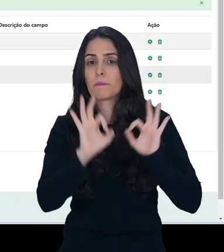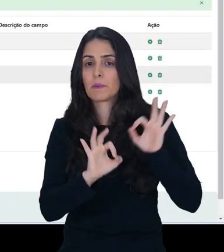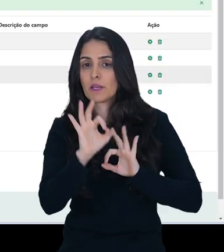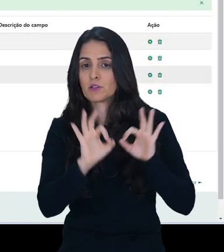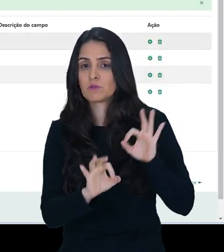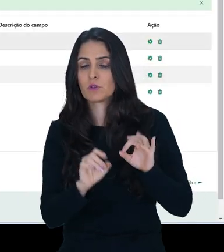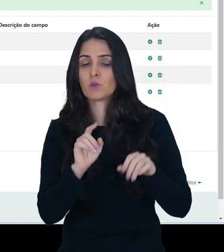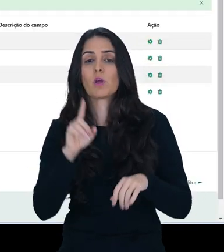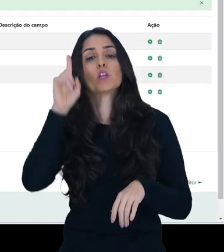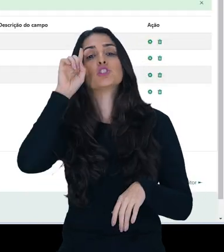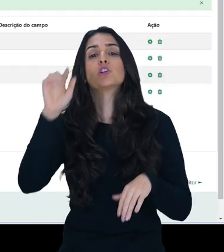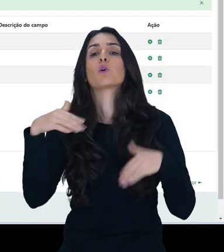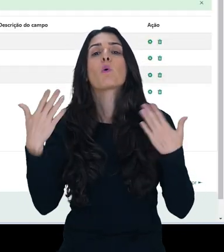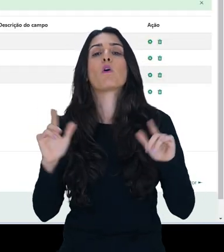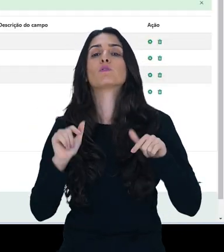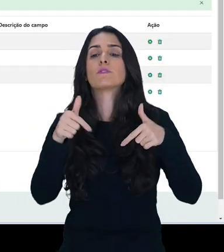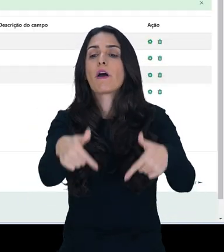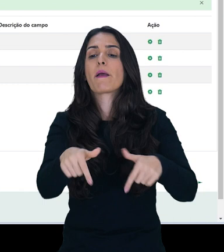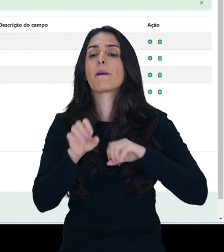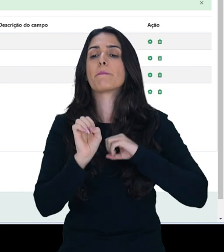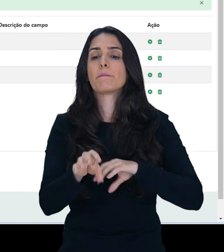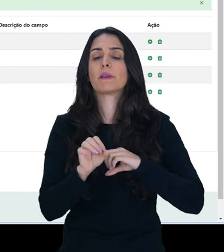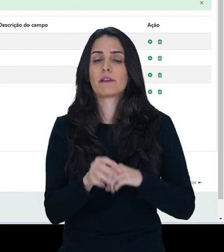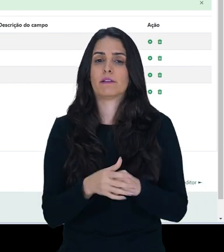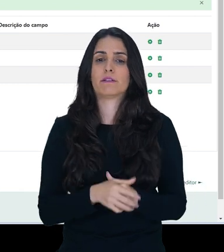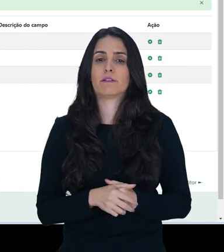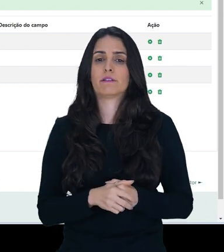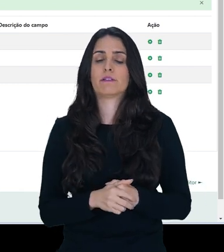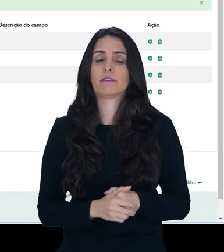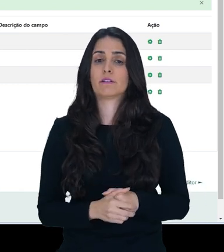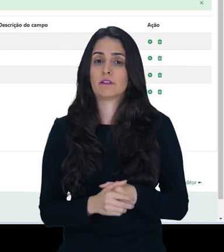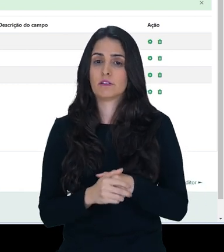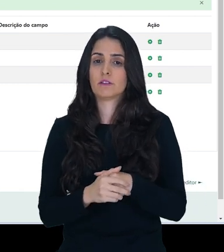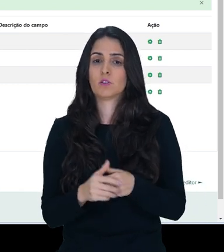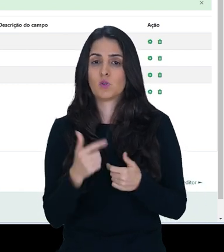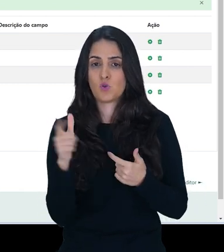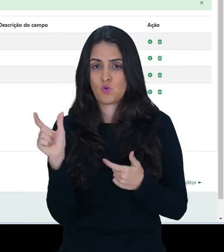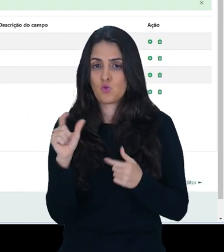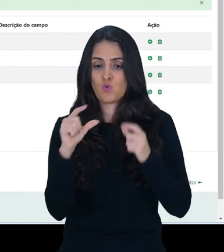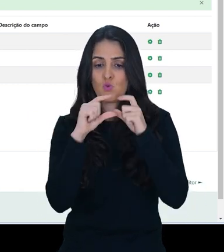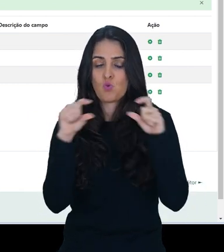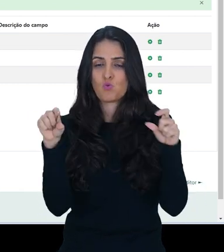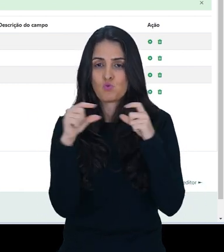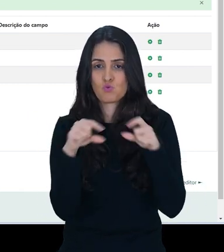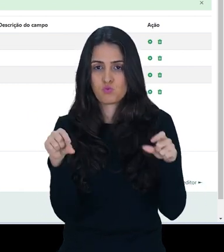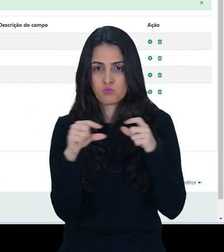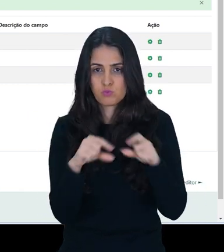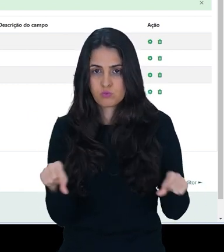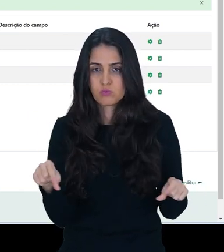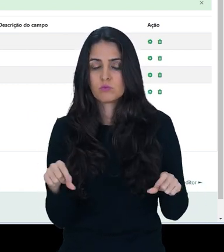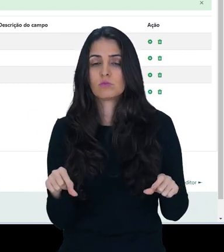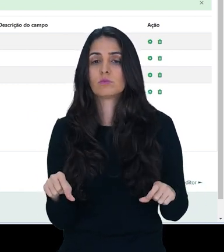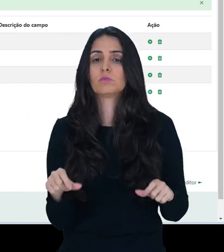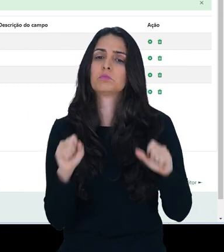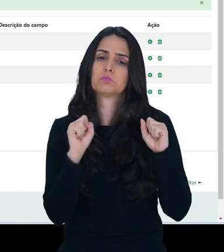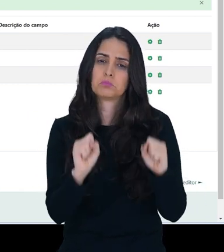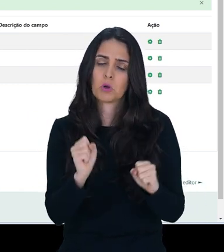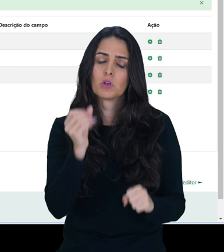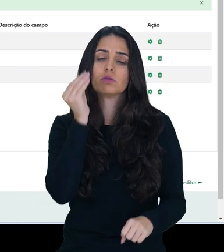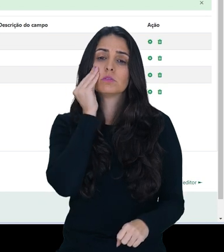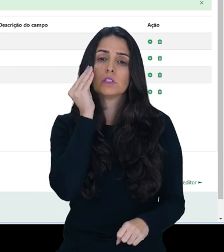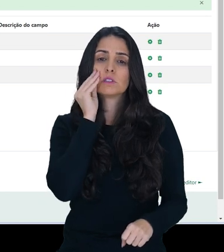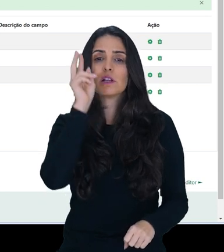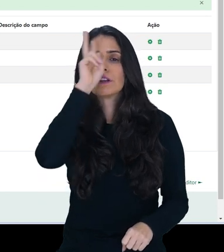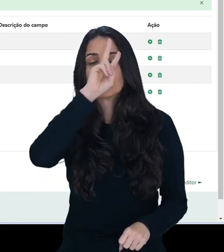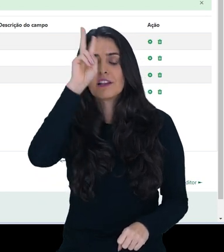um planejamento outros Campos aqui você pode testar como eu já mostrei no